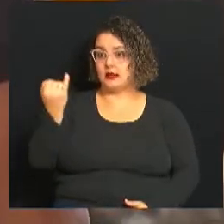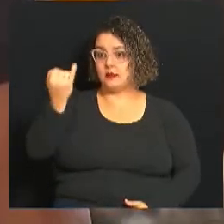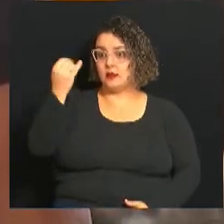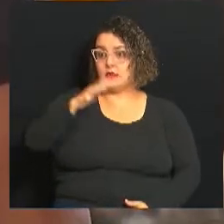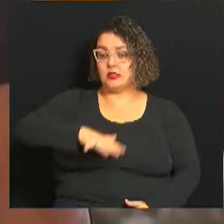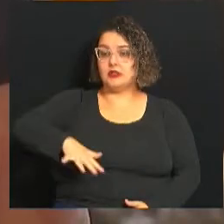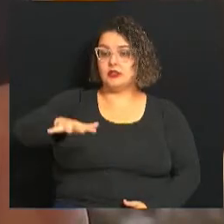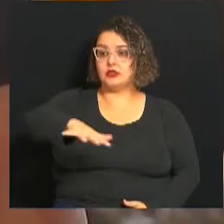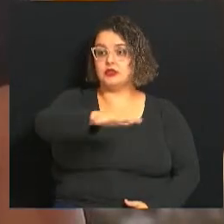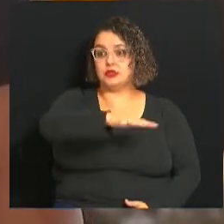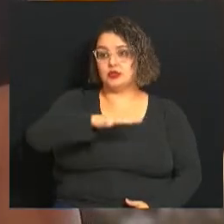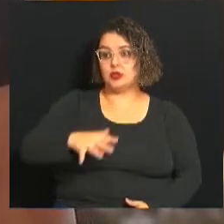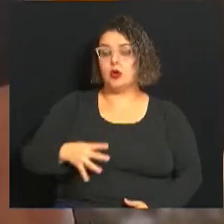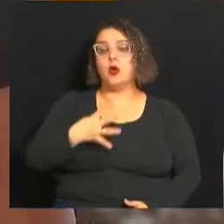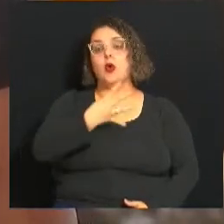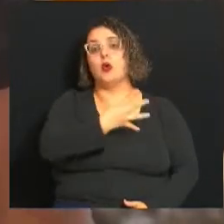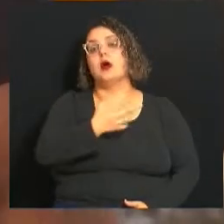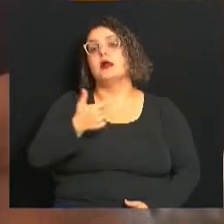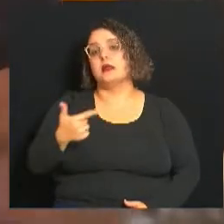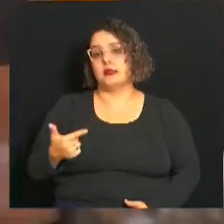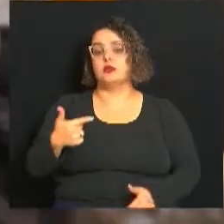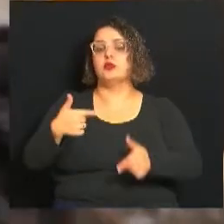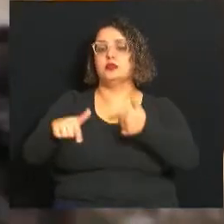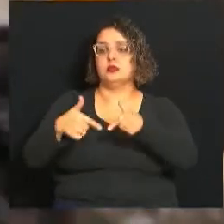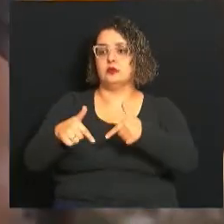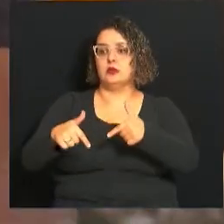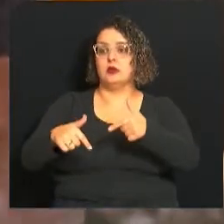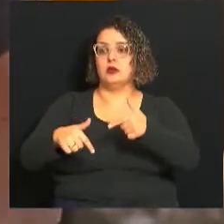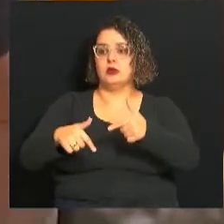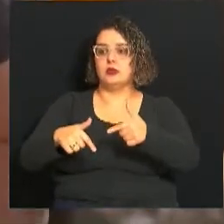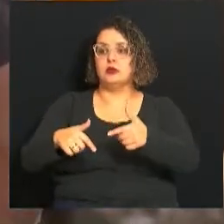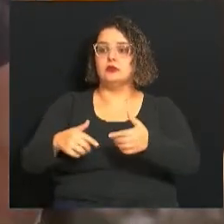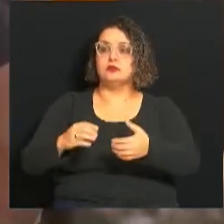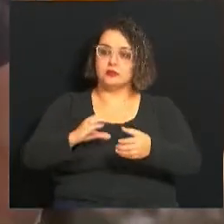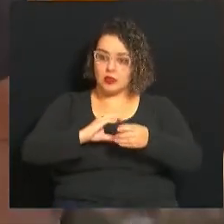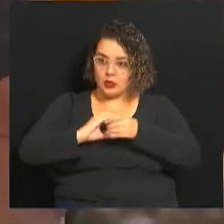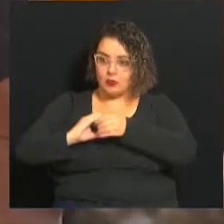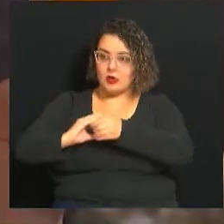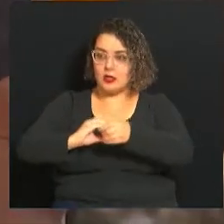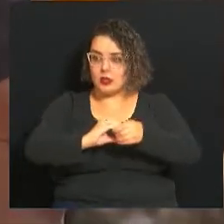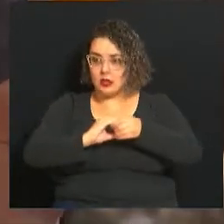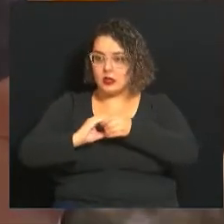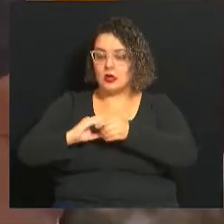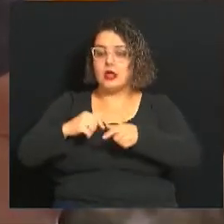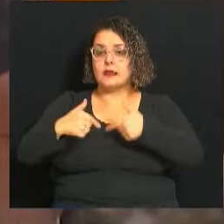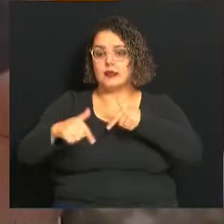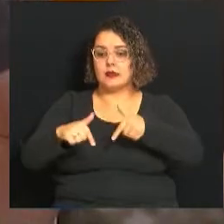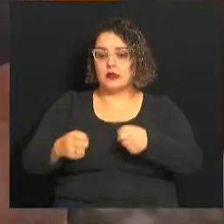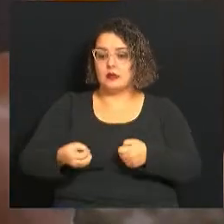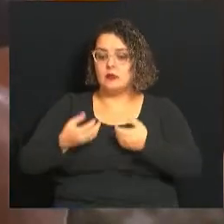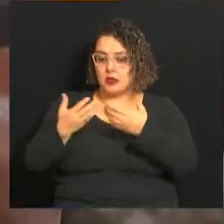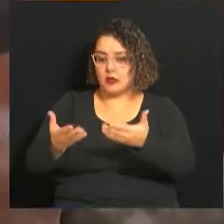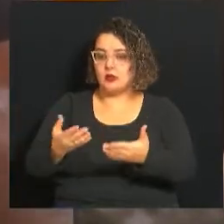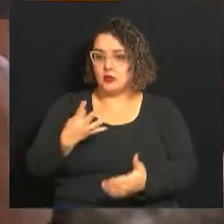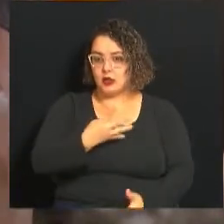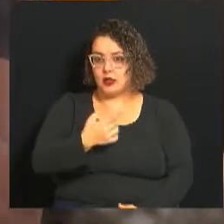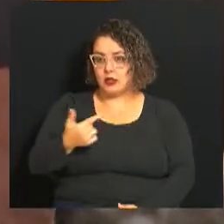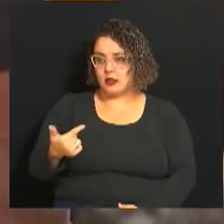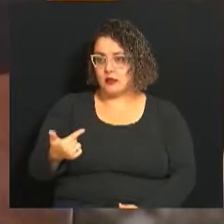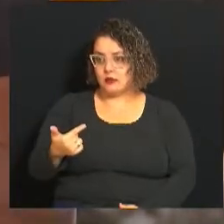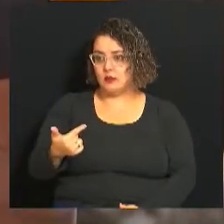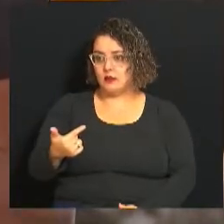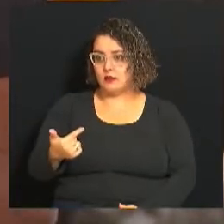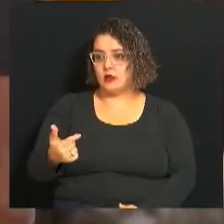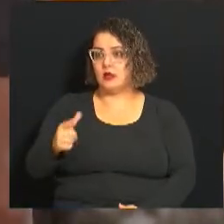ela tem 42 cooperados, que, né, ela gera trabalho para esses 42 cooperados. Né, temos